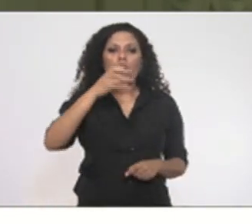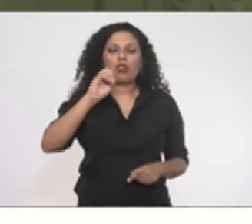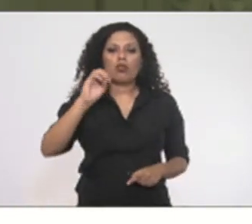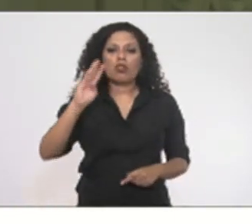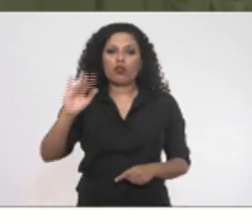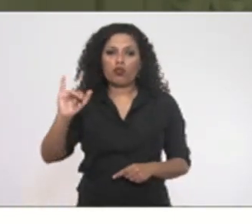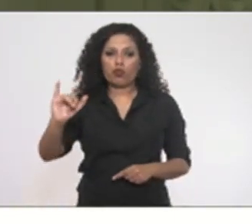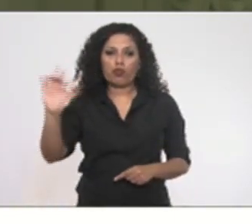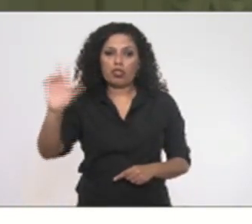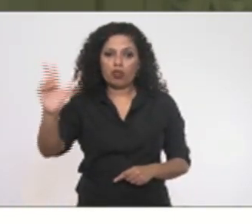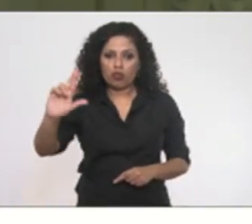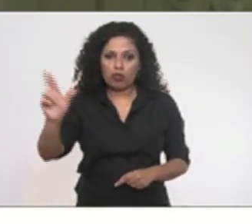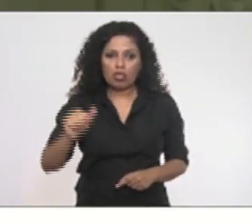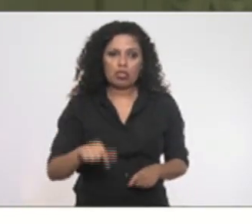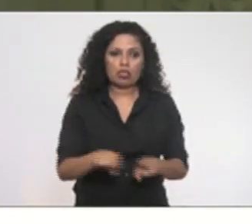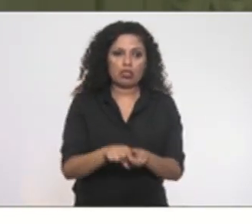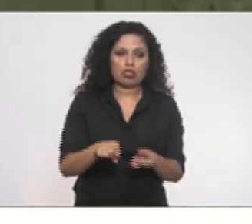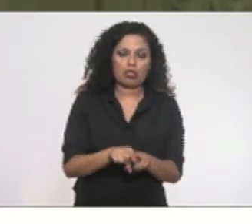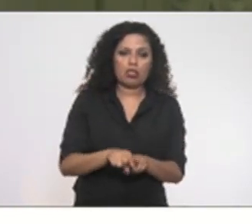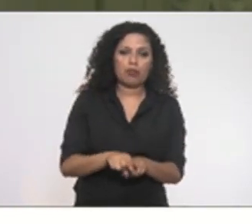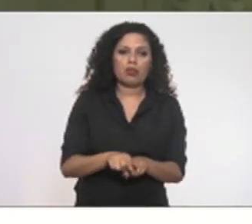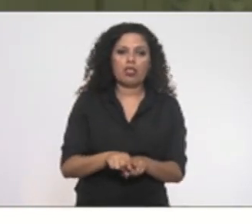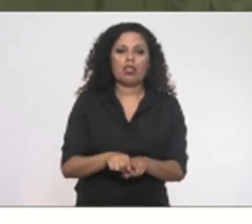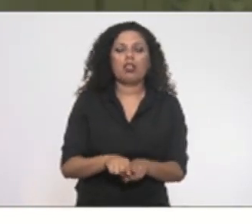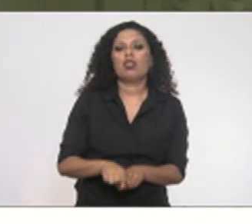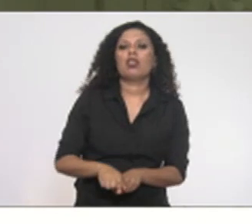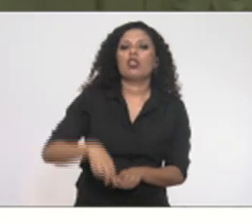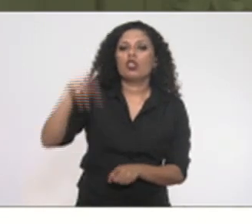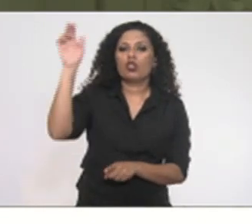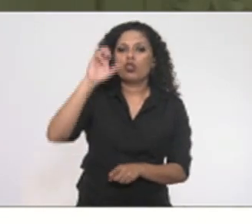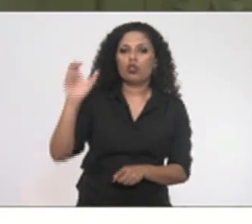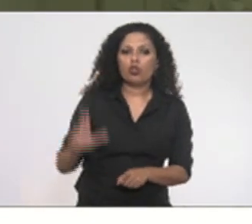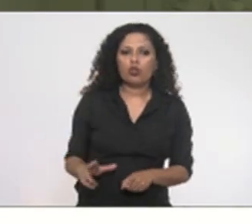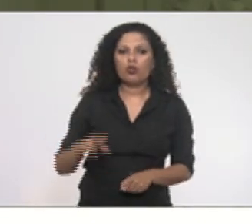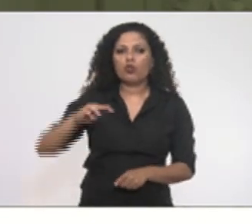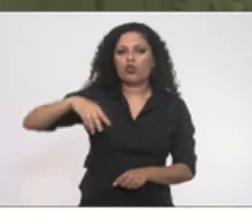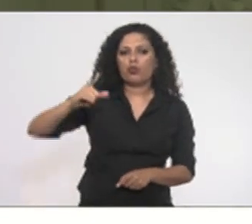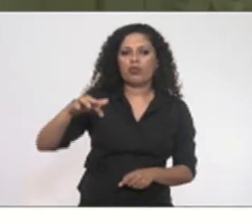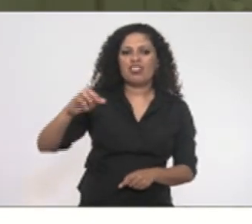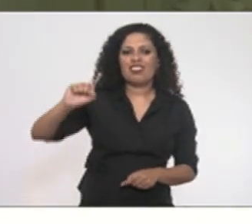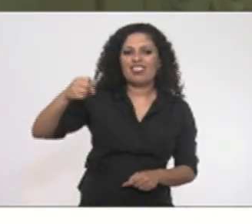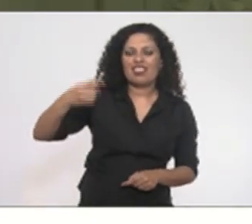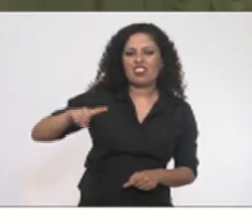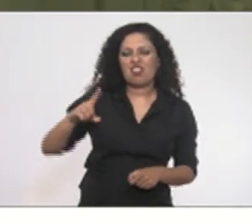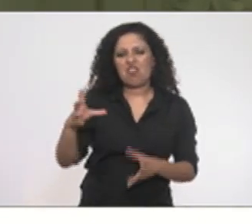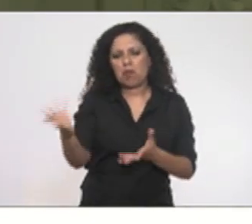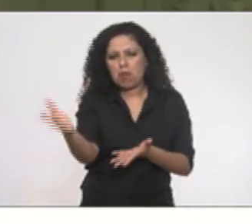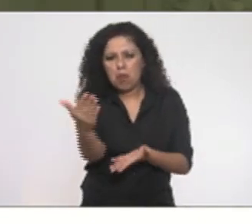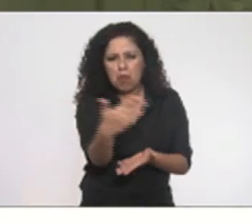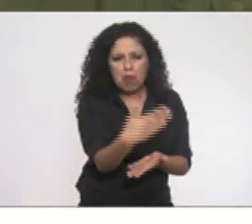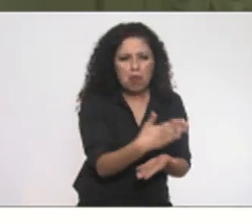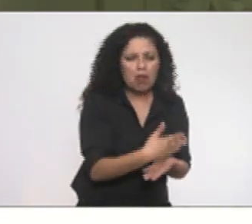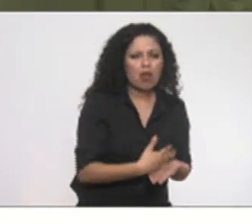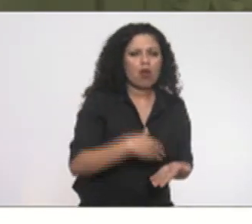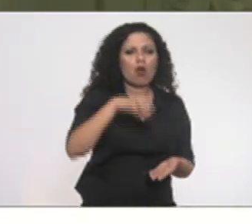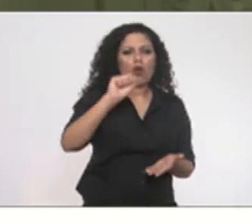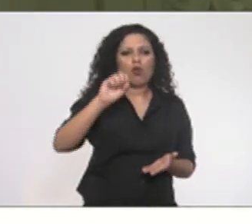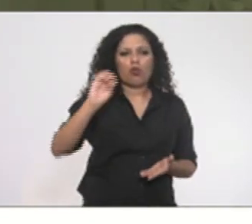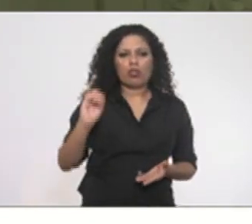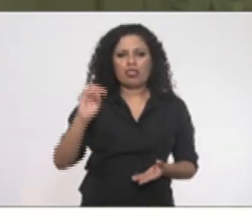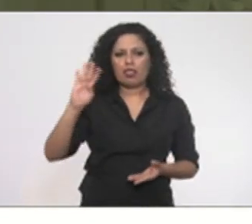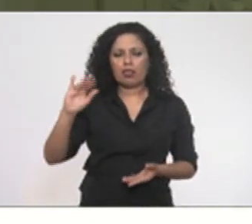de reais. E o setor regulado pelo Ministério das Minas e Energia, que inclui mineração também, arrecada mais ou menos 1/3 da arrecadação